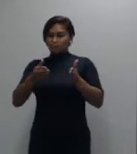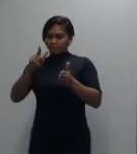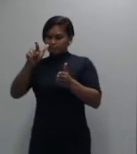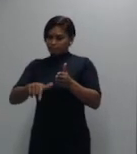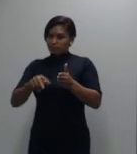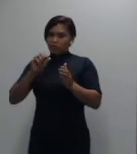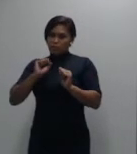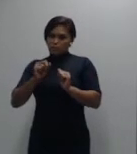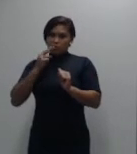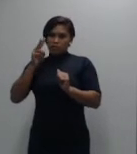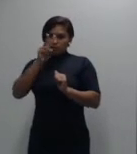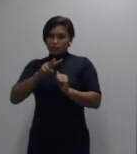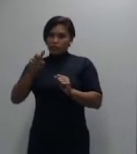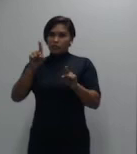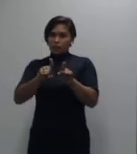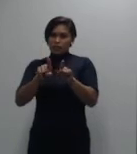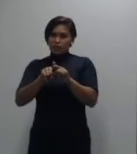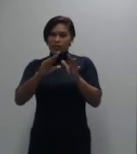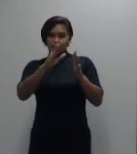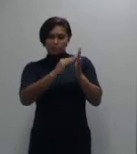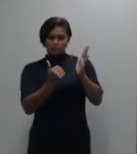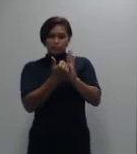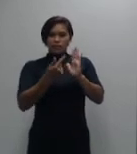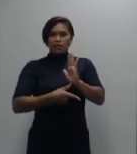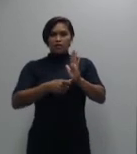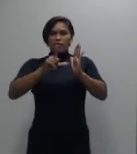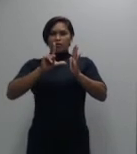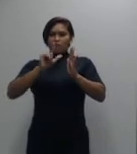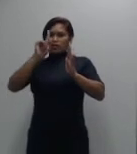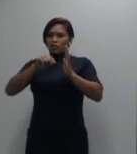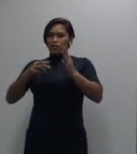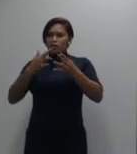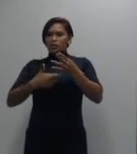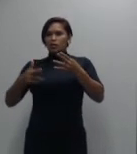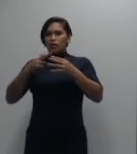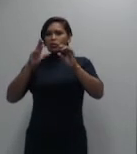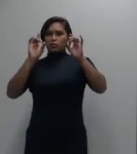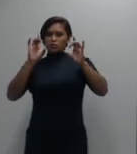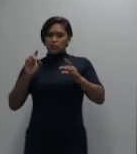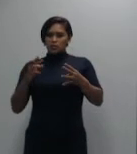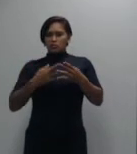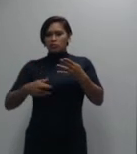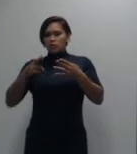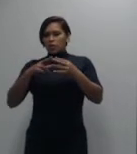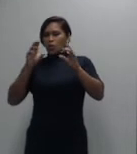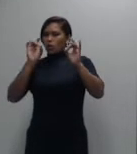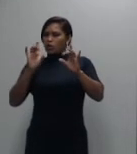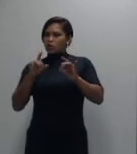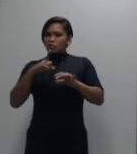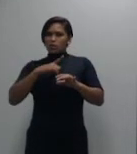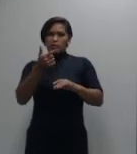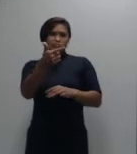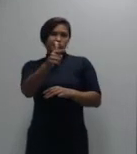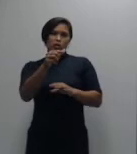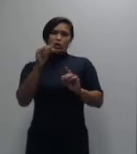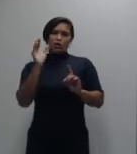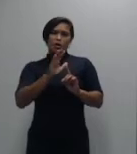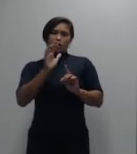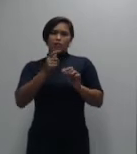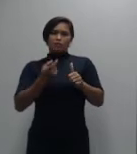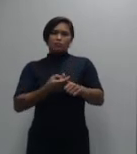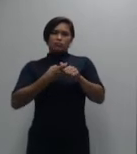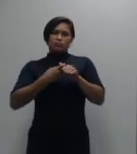os embargos de declaração Que antecedem recurso de serviço se você está extraordinário que não tinha o perfil